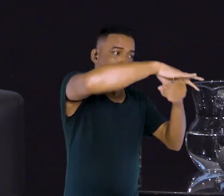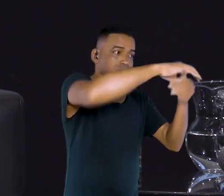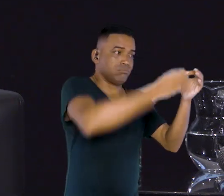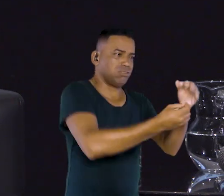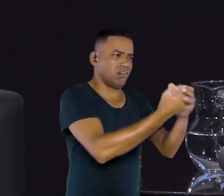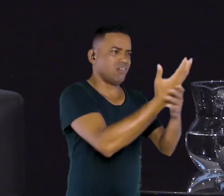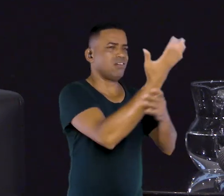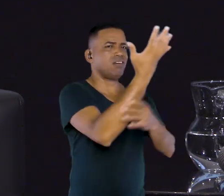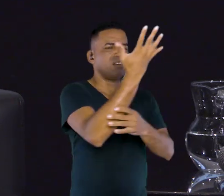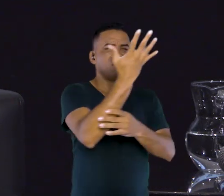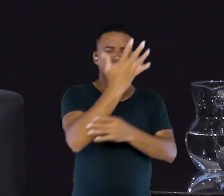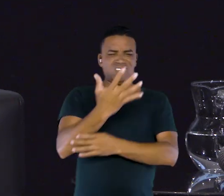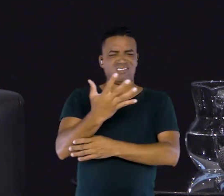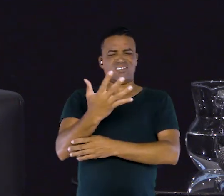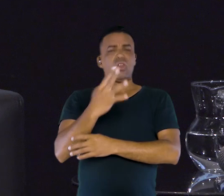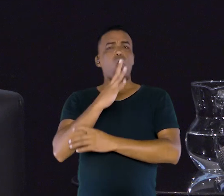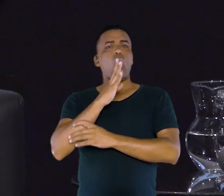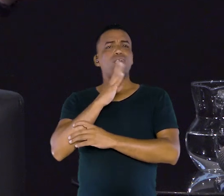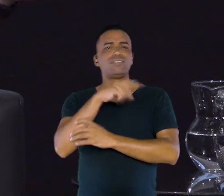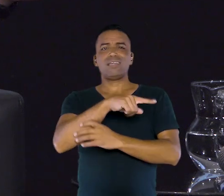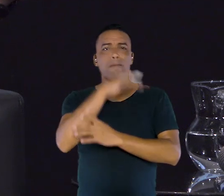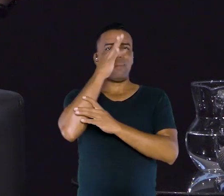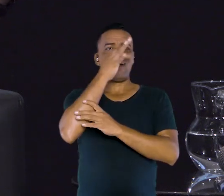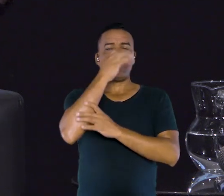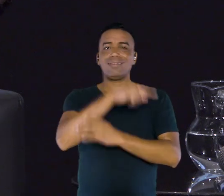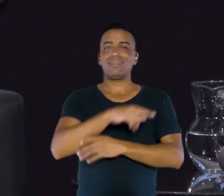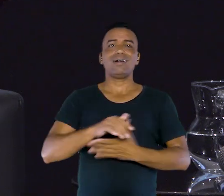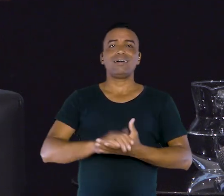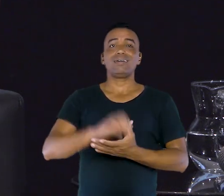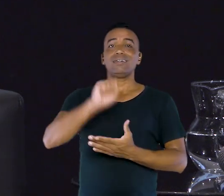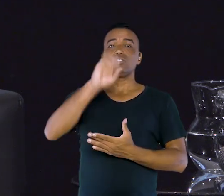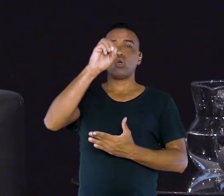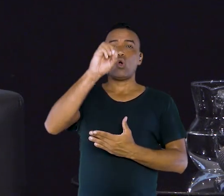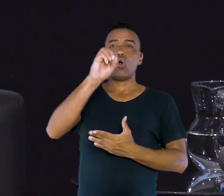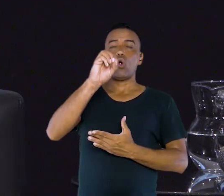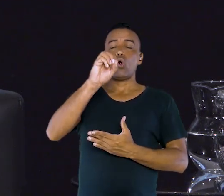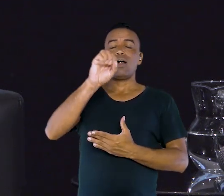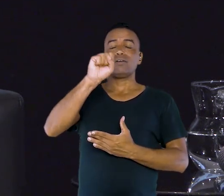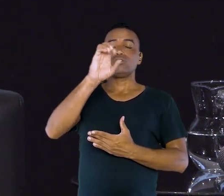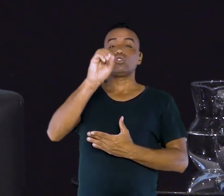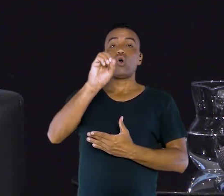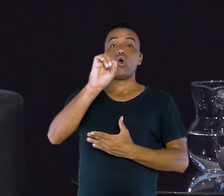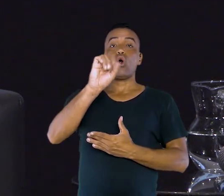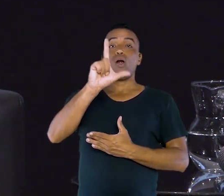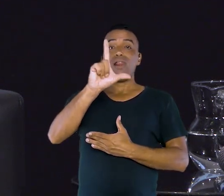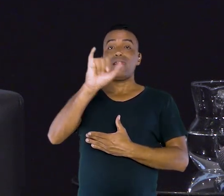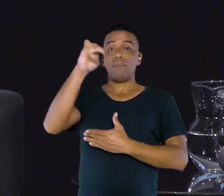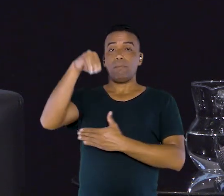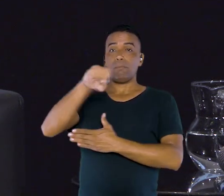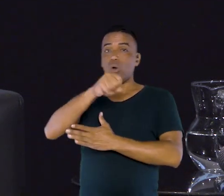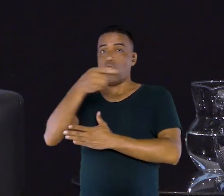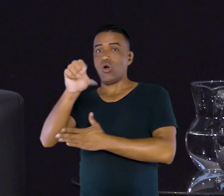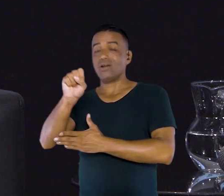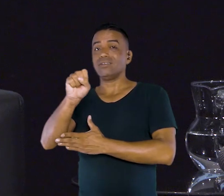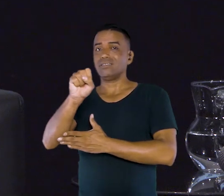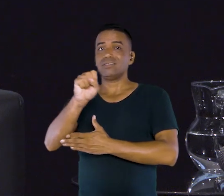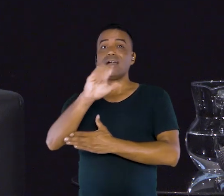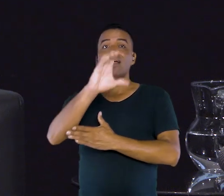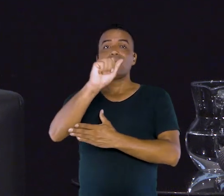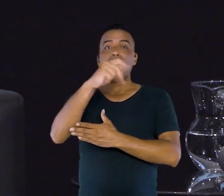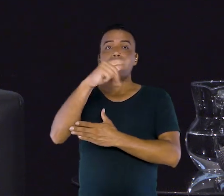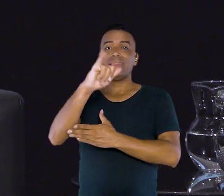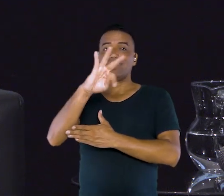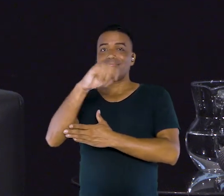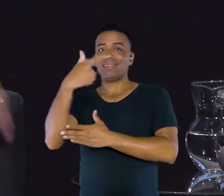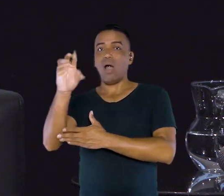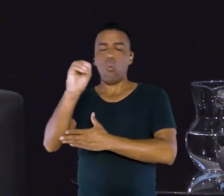brotava uma maniva que não conhecia, que lá no Solimões eles chamavam de capitão. Ele deixava essa maniva crescer. Ele falou assim, maniva,